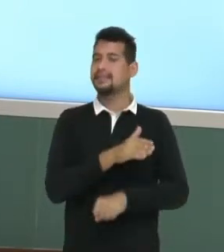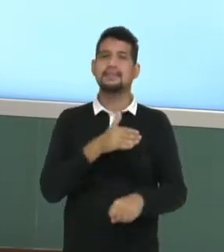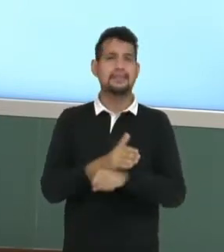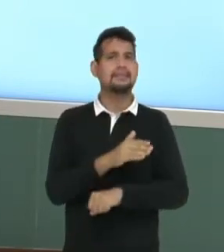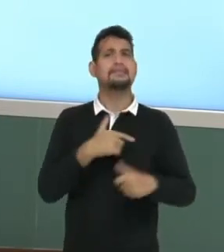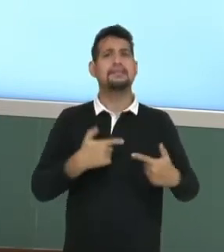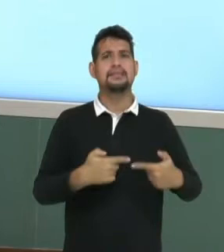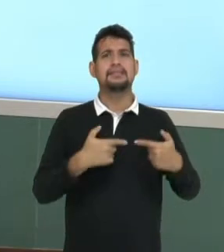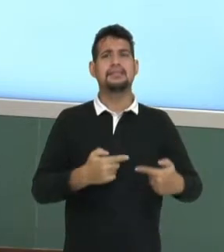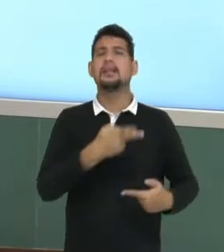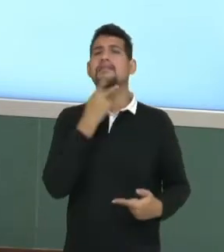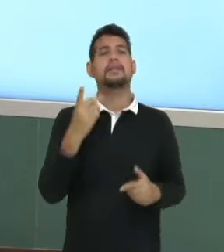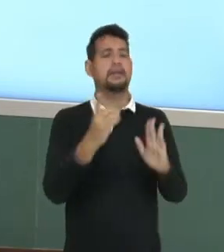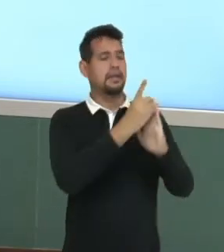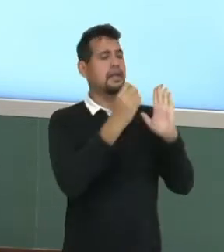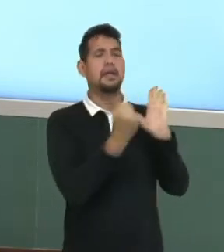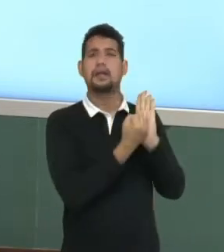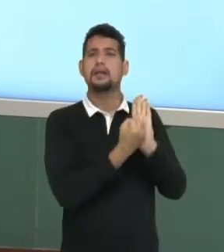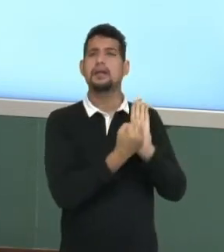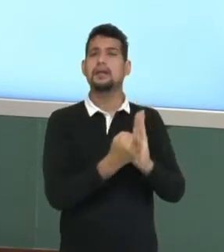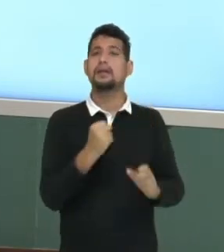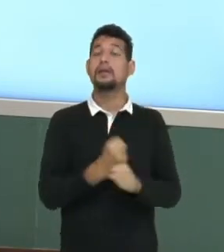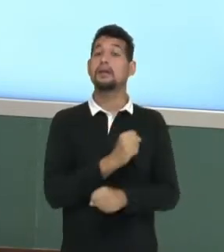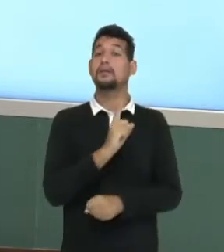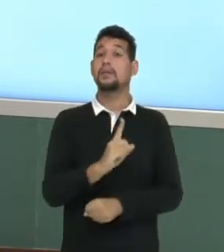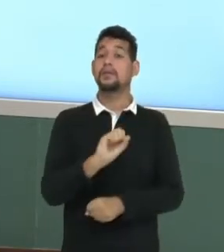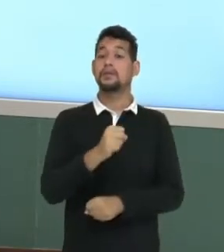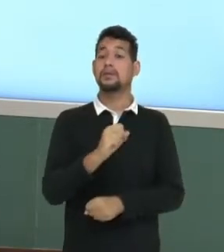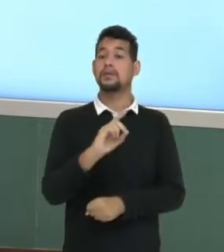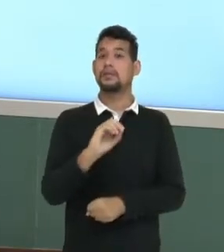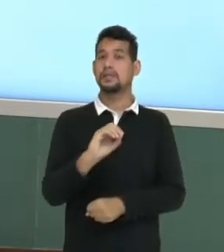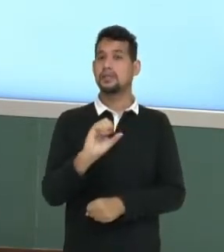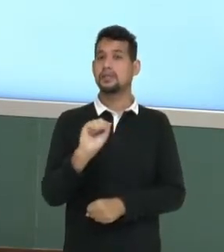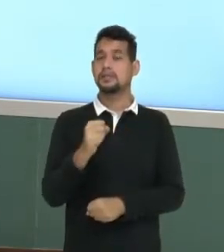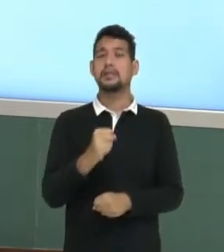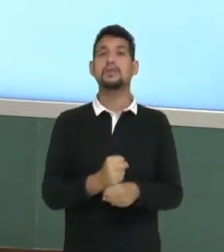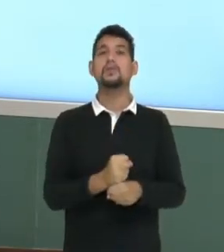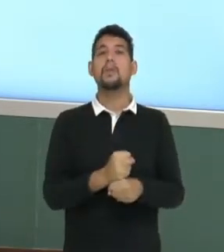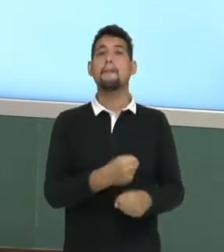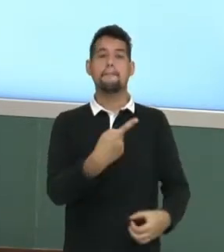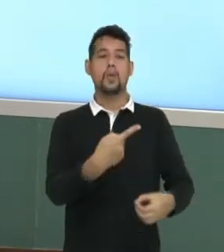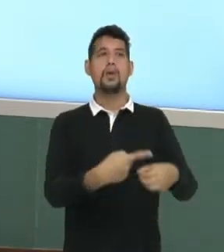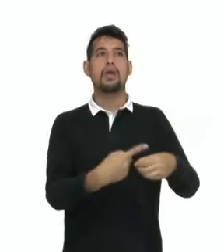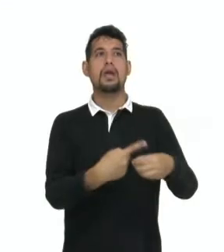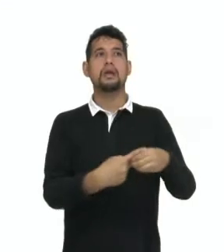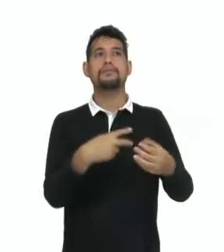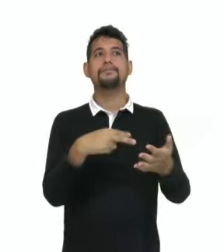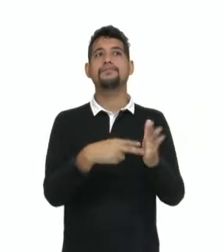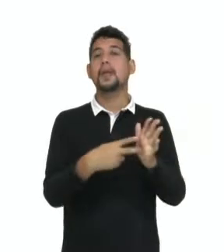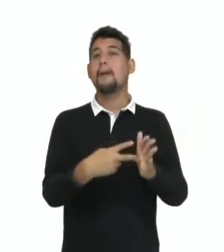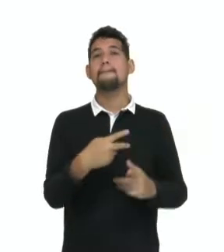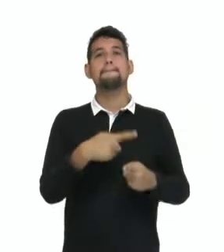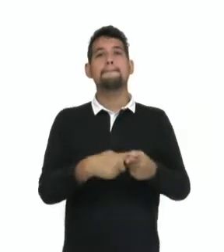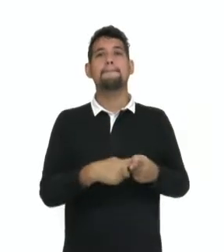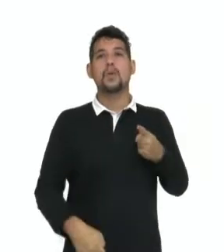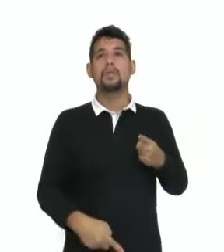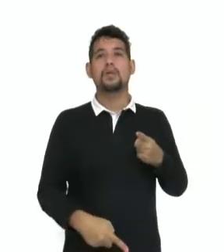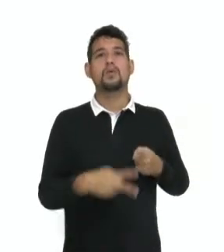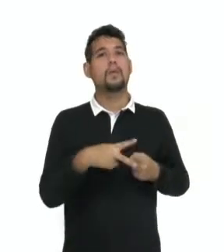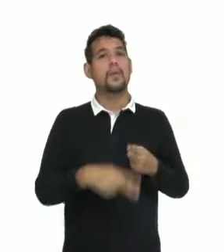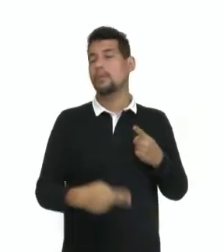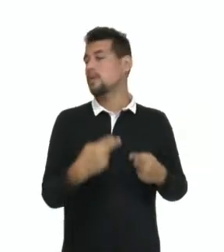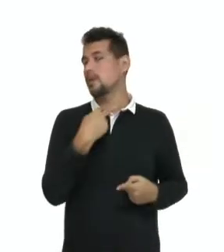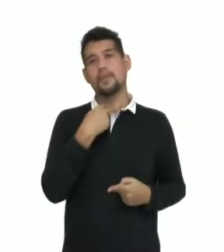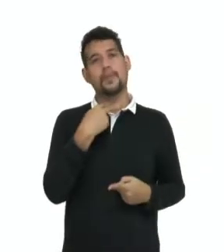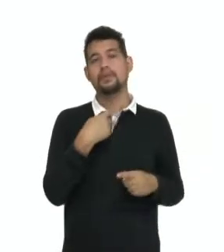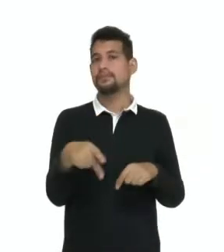ele decreta em 1806 o bloqueio continental, que é esse bloqueio proibindo que os